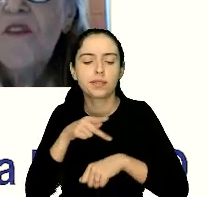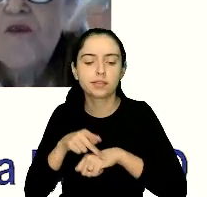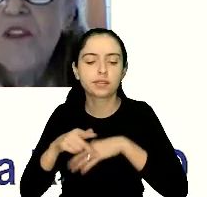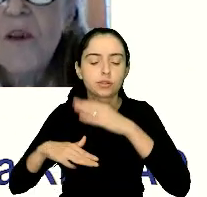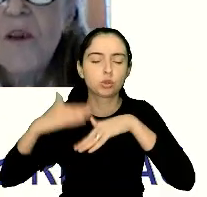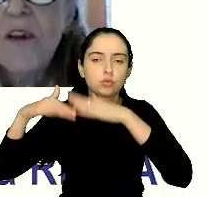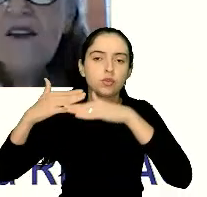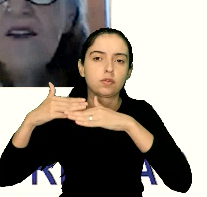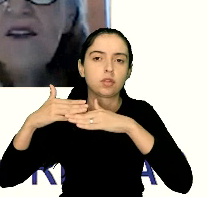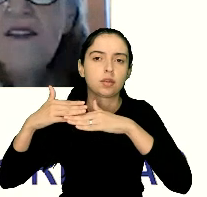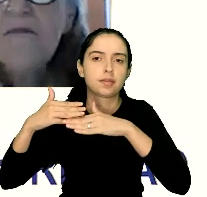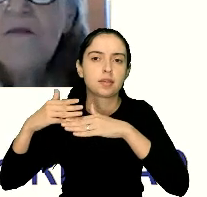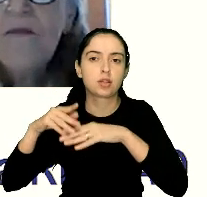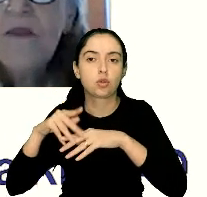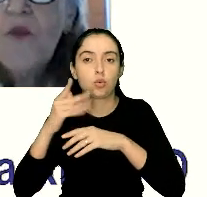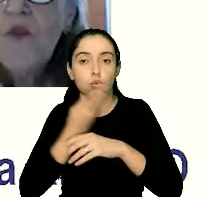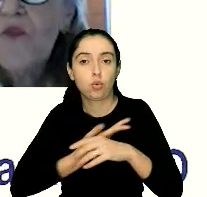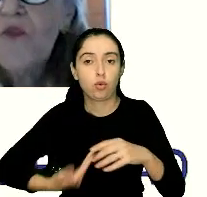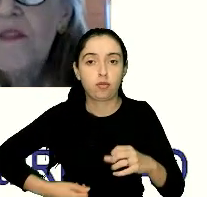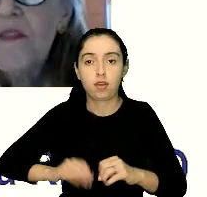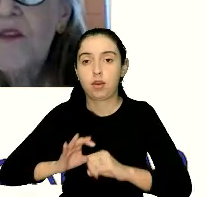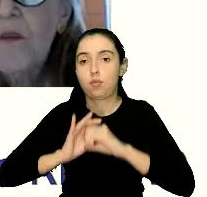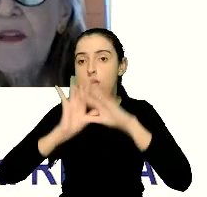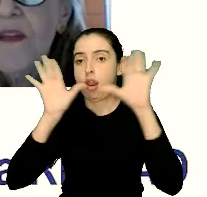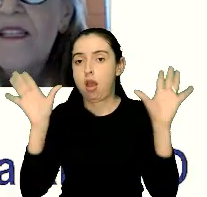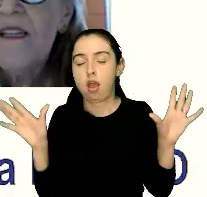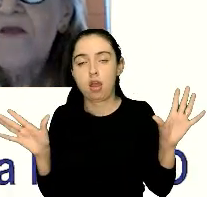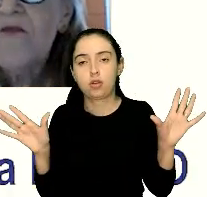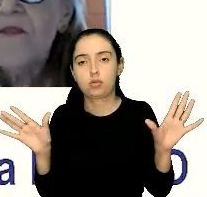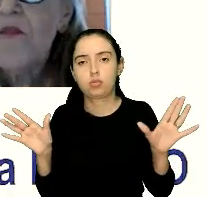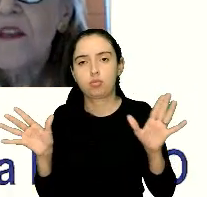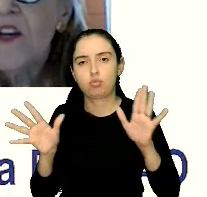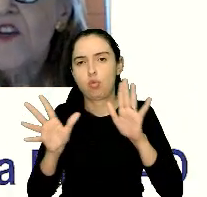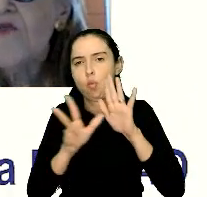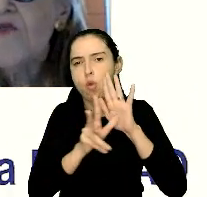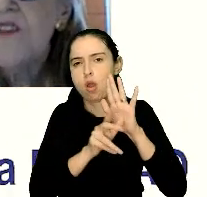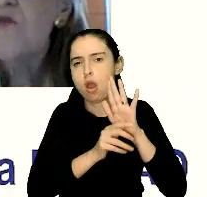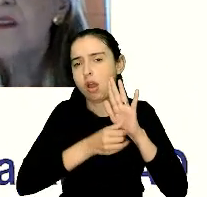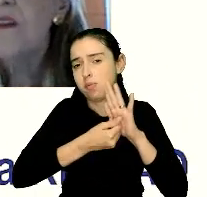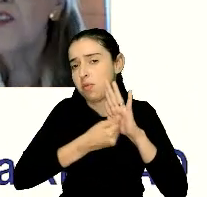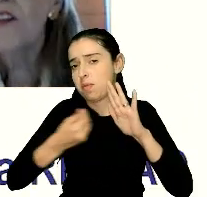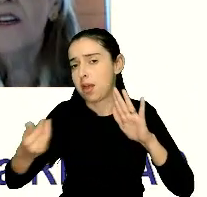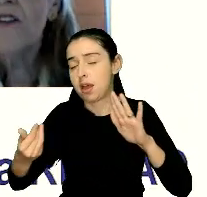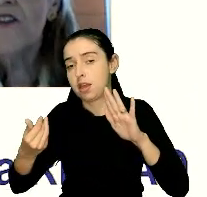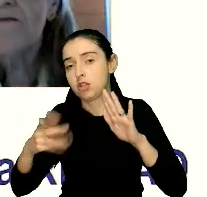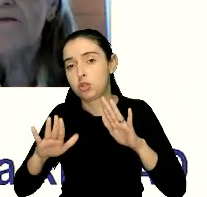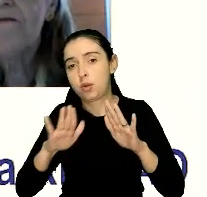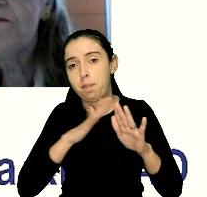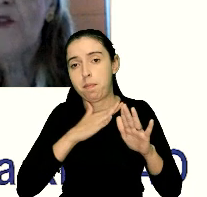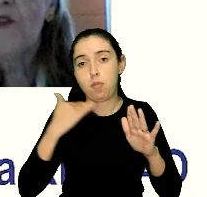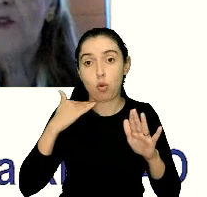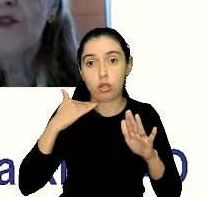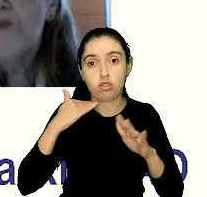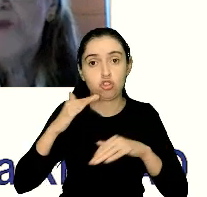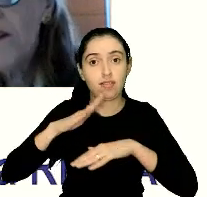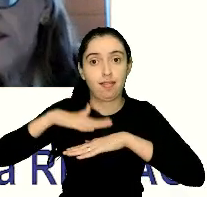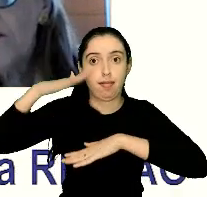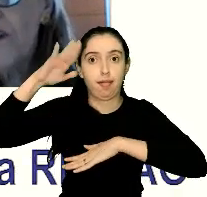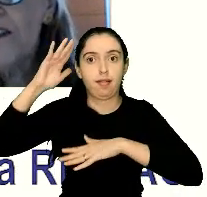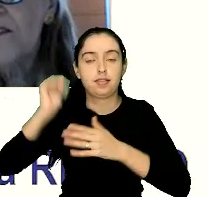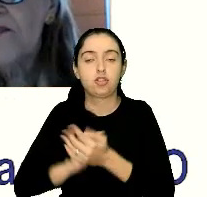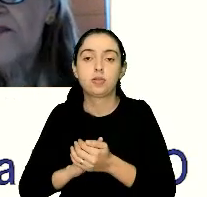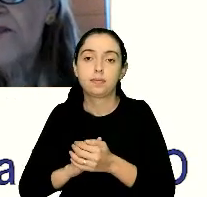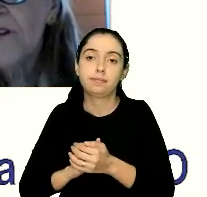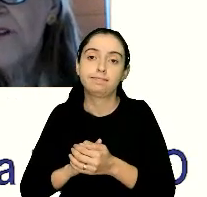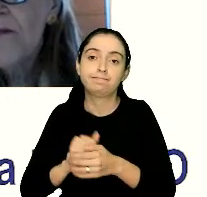com governos transparentes, onde a corrupção é uma exceção, tem uma taxa de suicídio bastante grande, maior do que nos